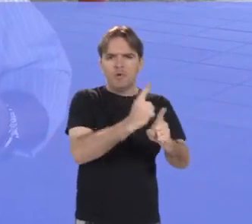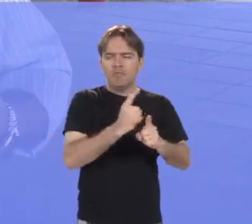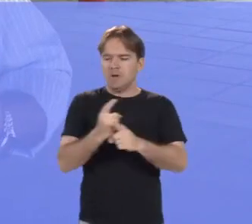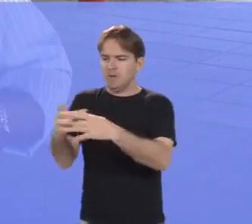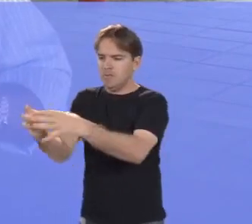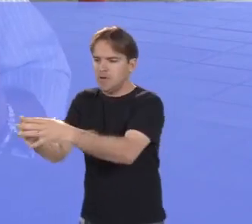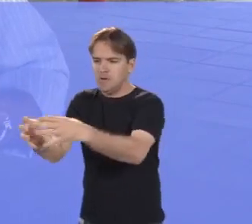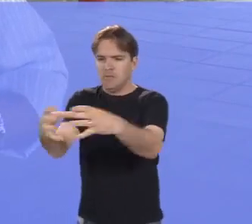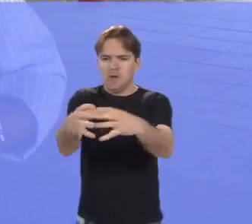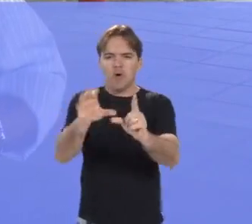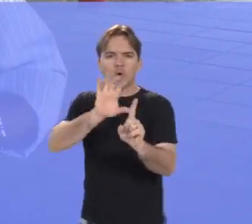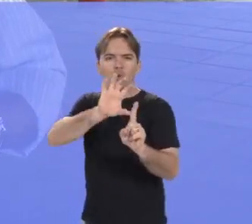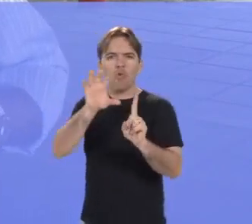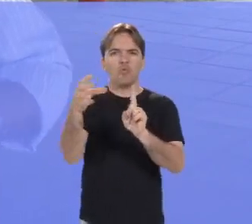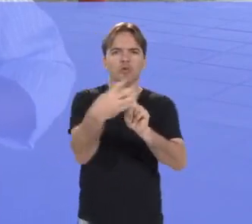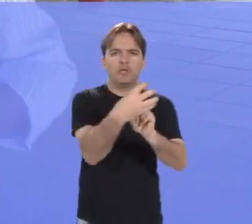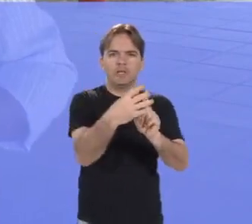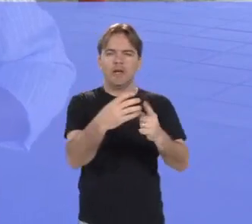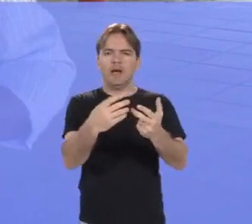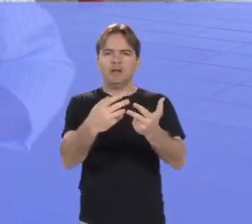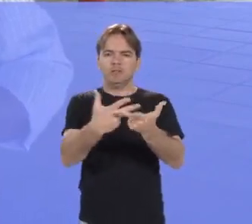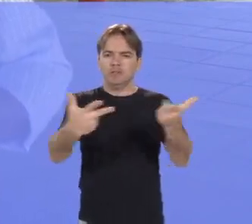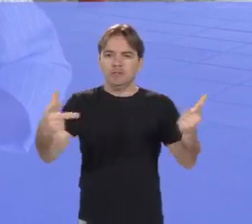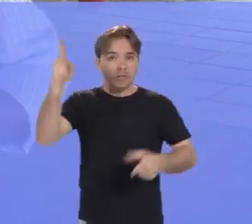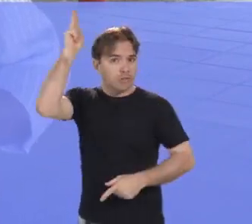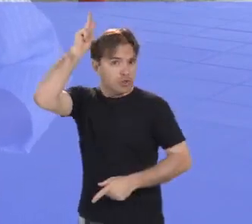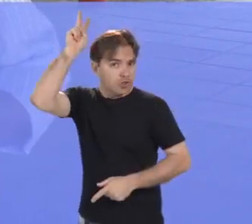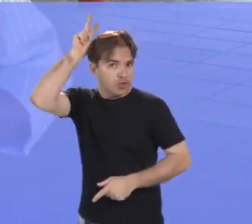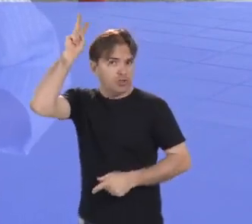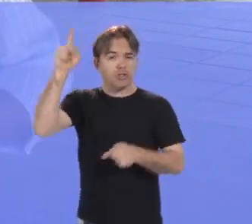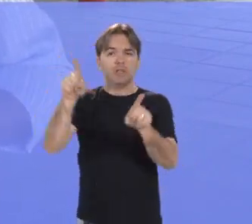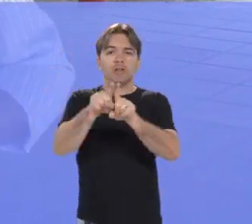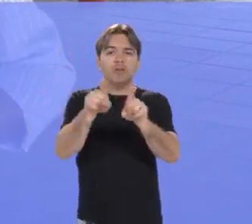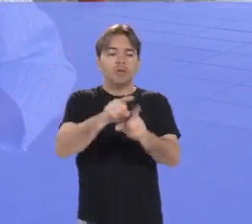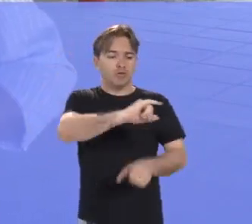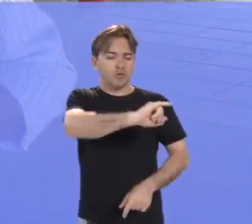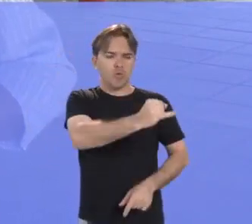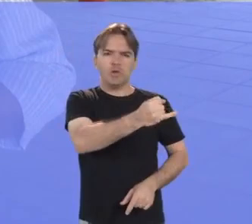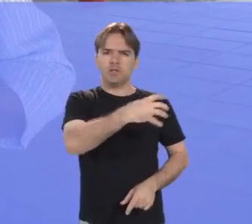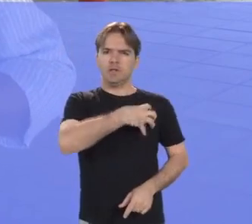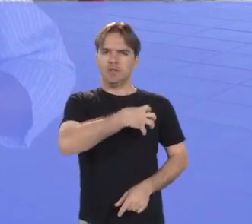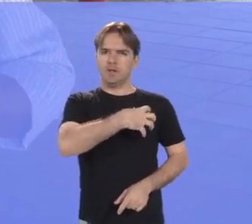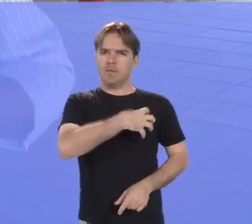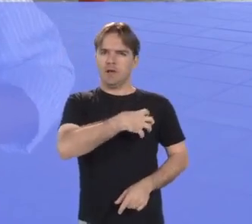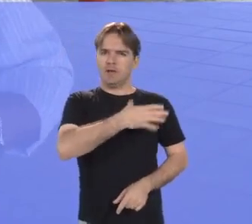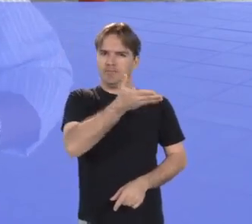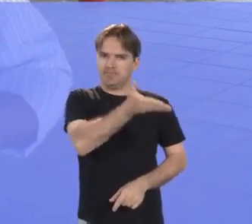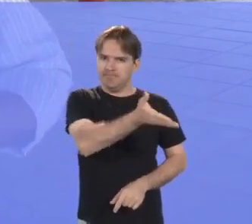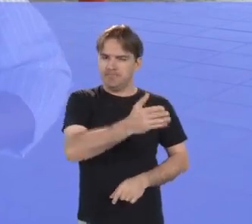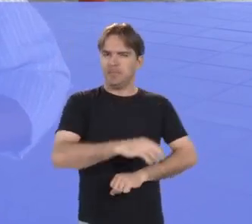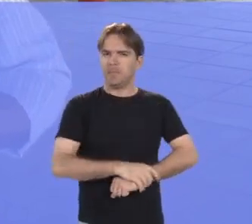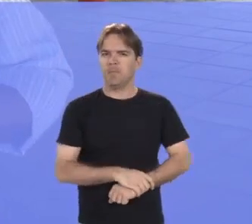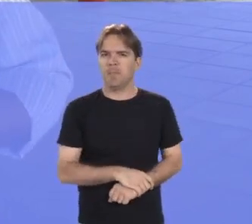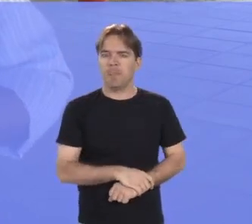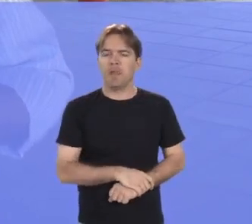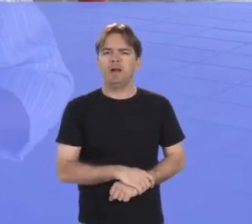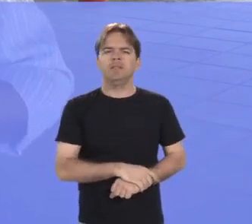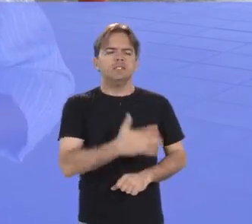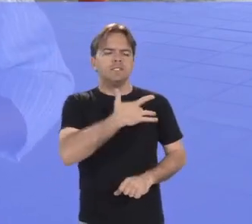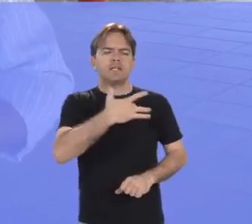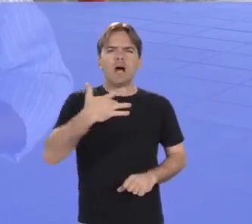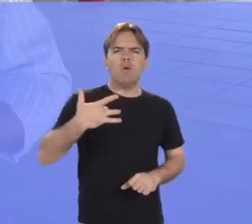comunidades indígenas e também na comunidade urbana de Juazeiro da Bahia, qual é a situação da